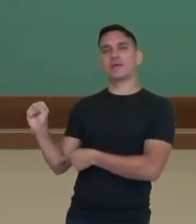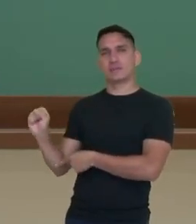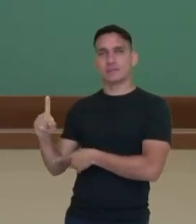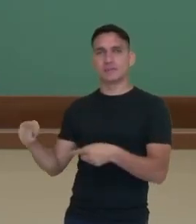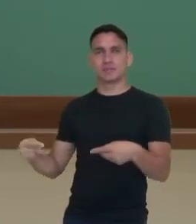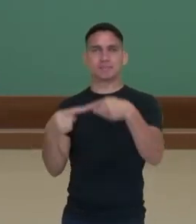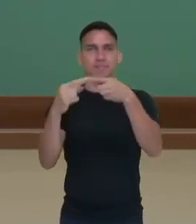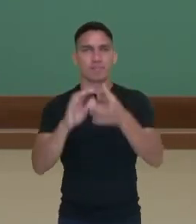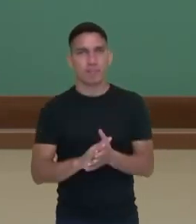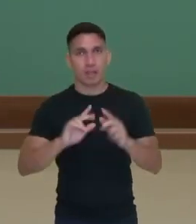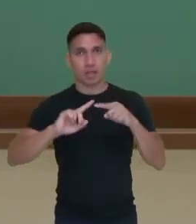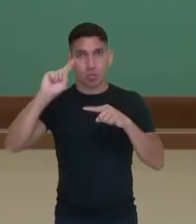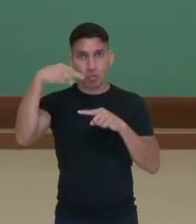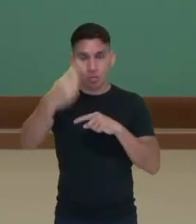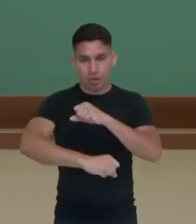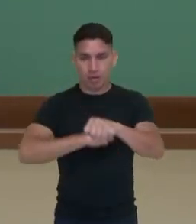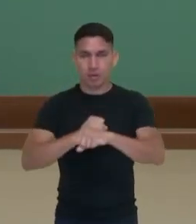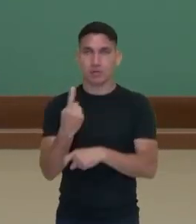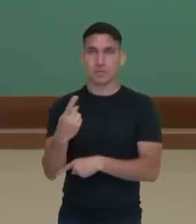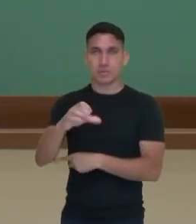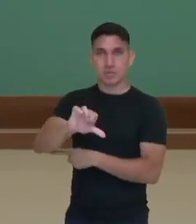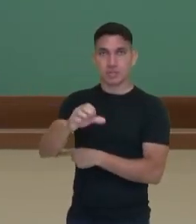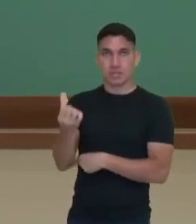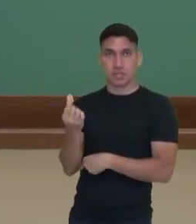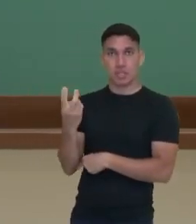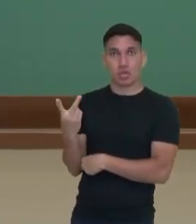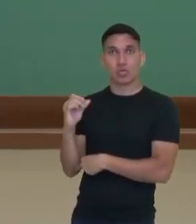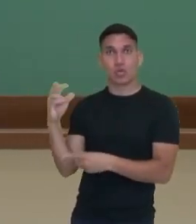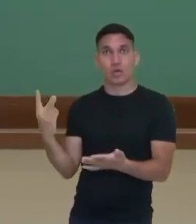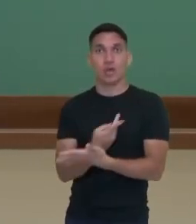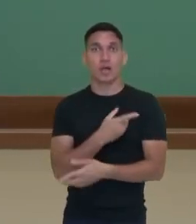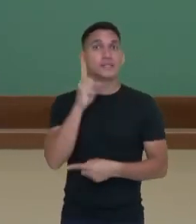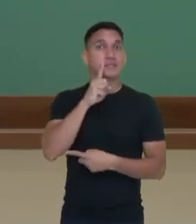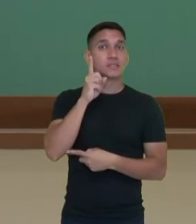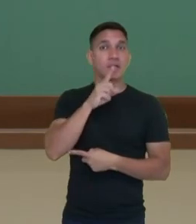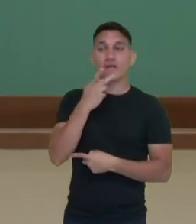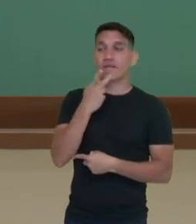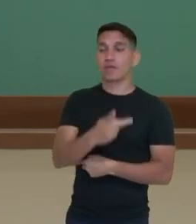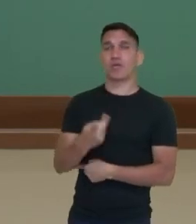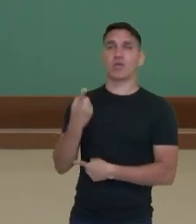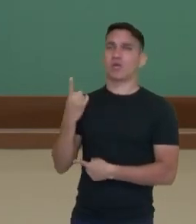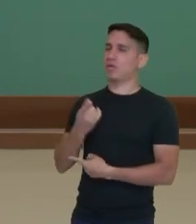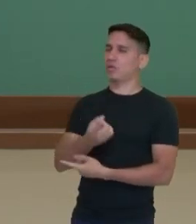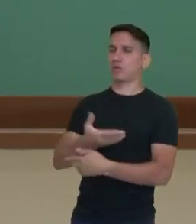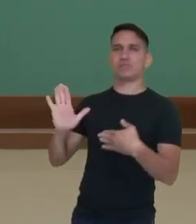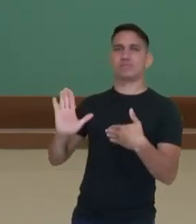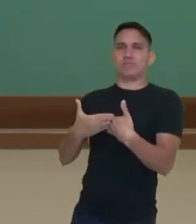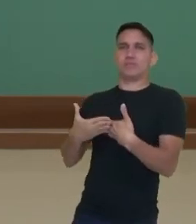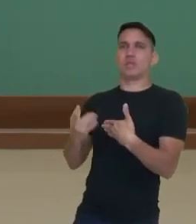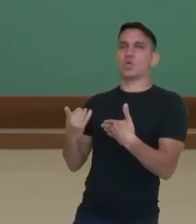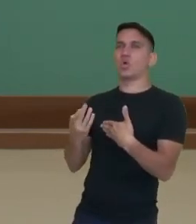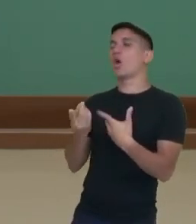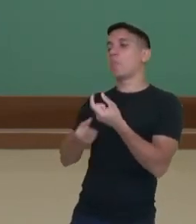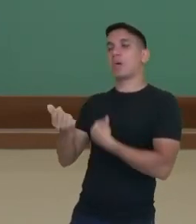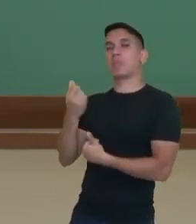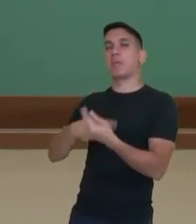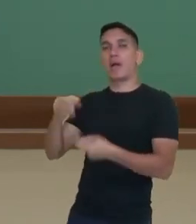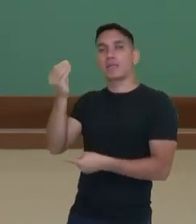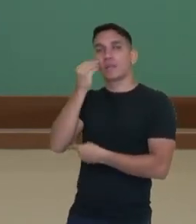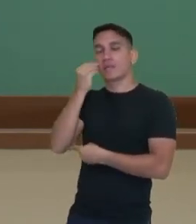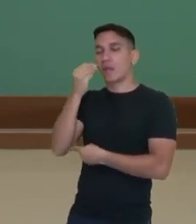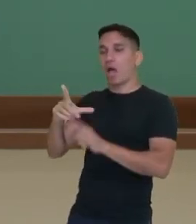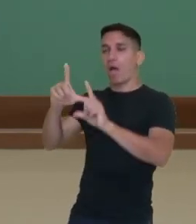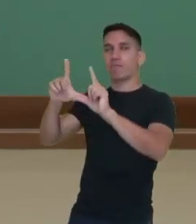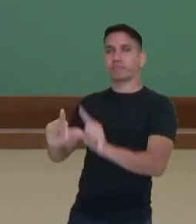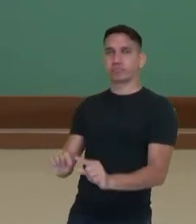Soviética. No ano seguinte, em 1962, os Estados Unidos declarou um embargo econômico a Cuba, na tentativa de enfraquecer a